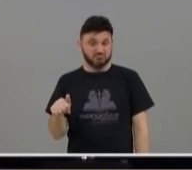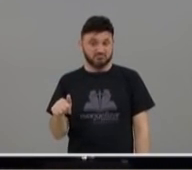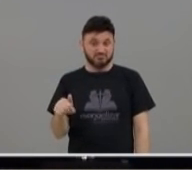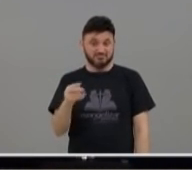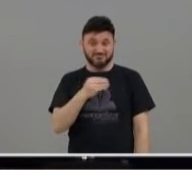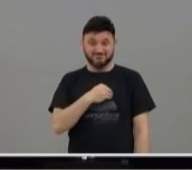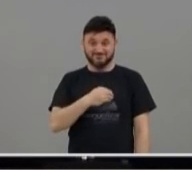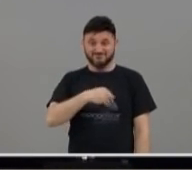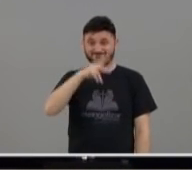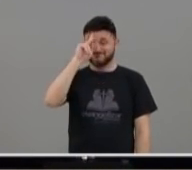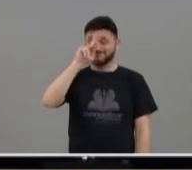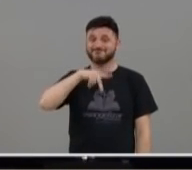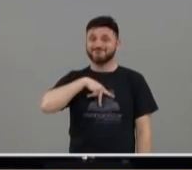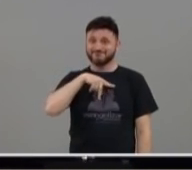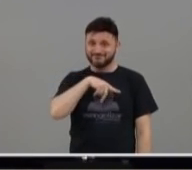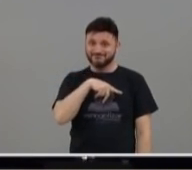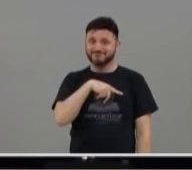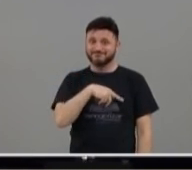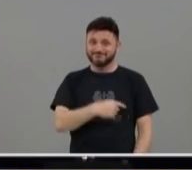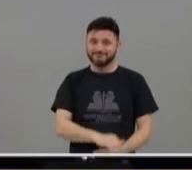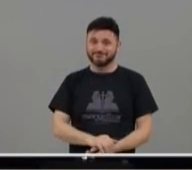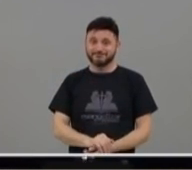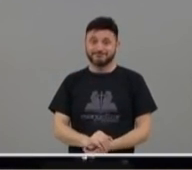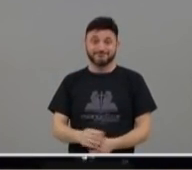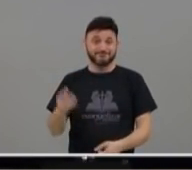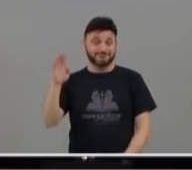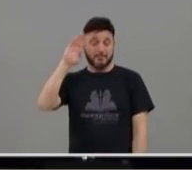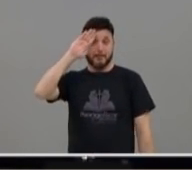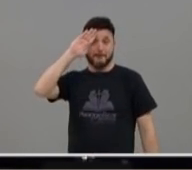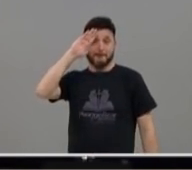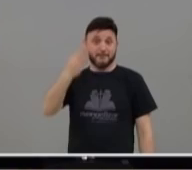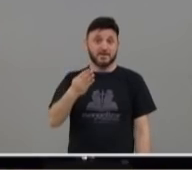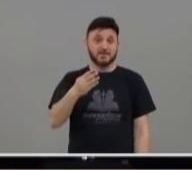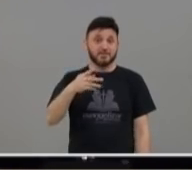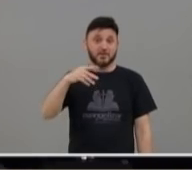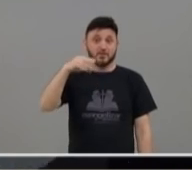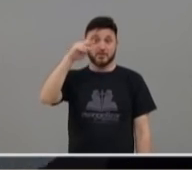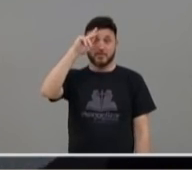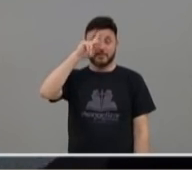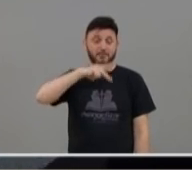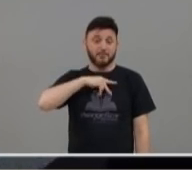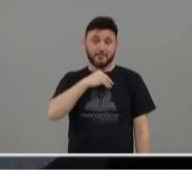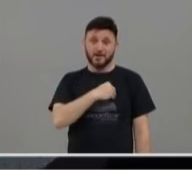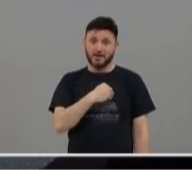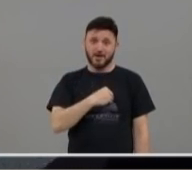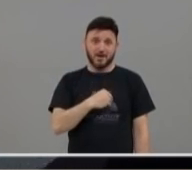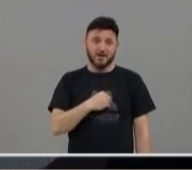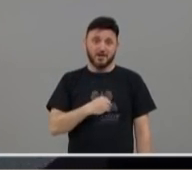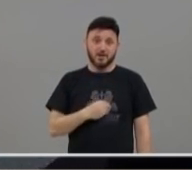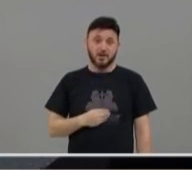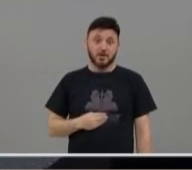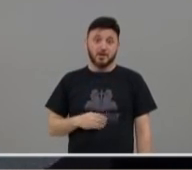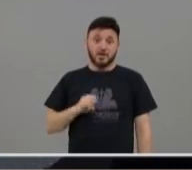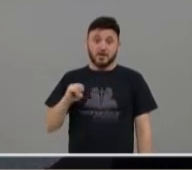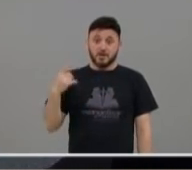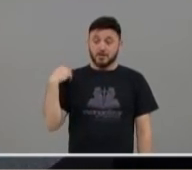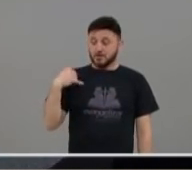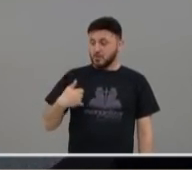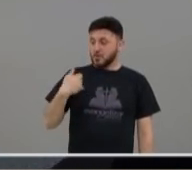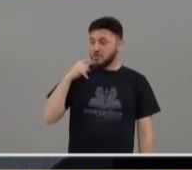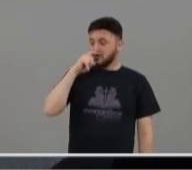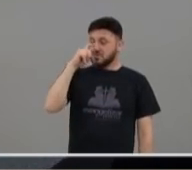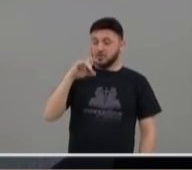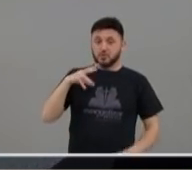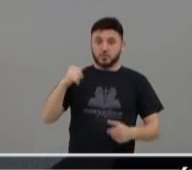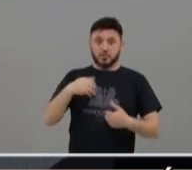pecados capitais, povo santo. Ele é o pai dos pecados capitais. Dele brota tudo. Se a gente abrisse o livro de